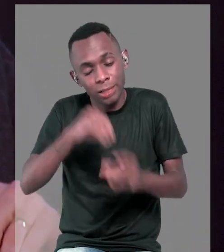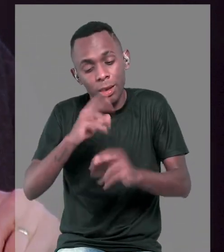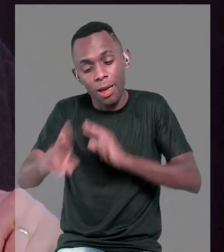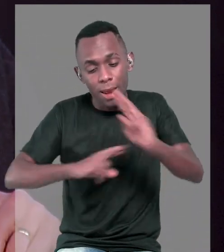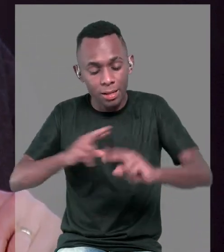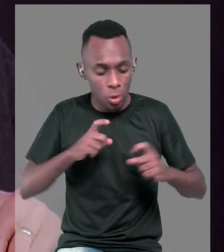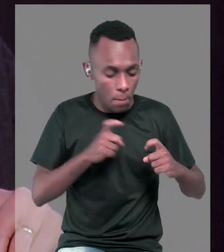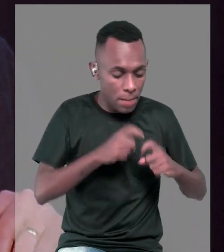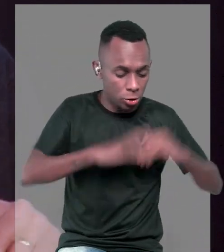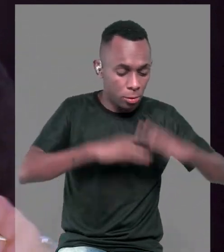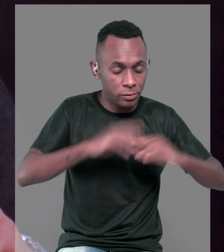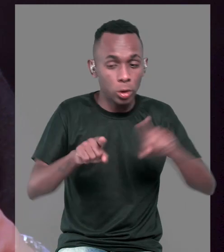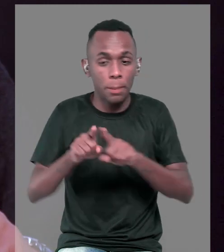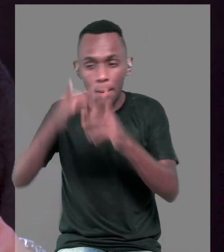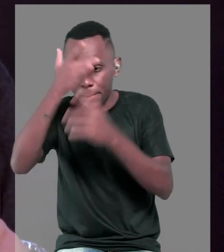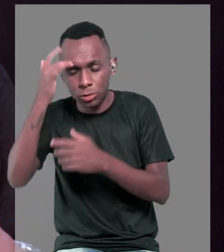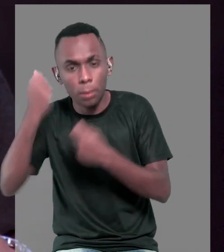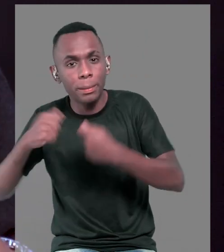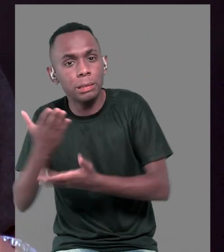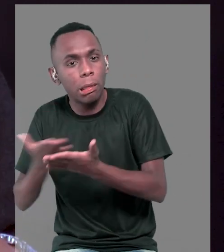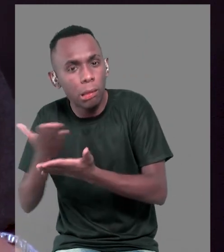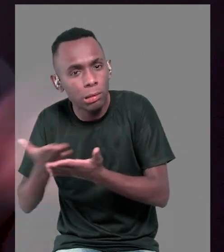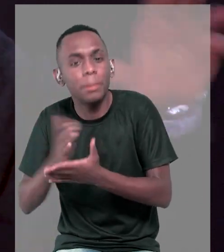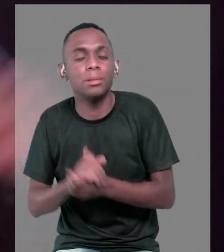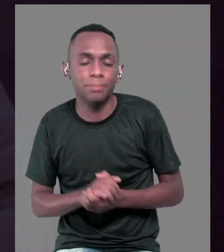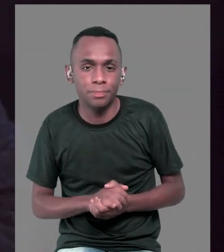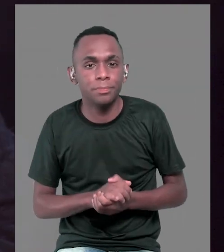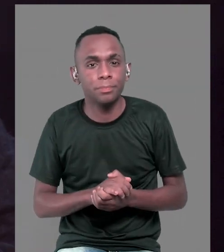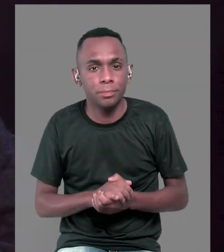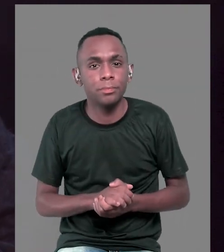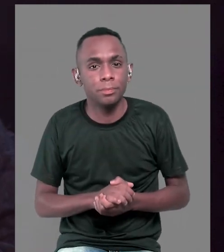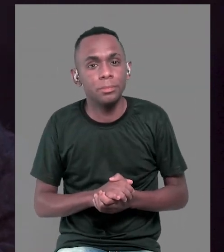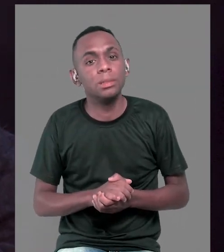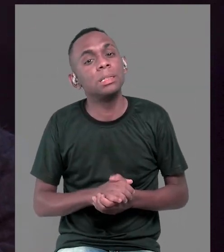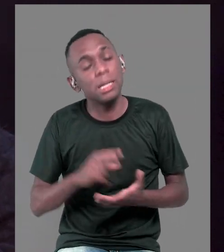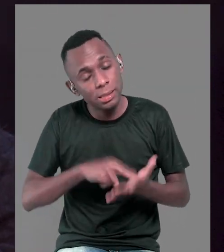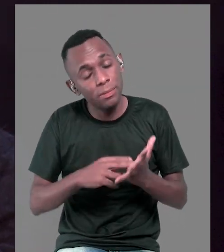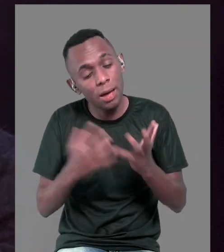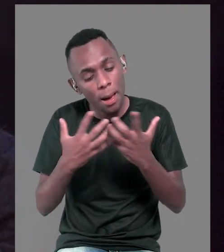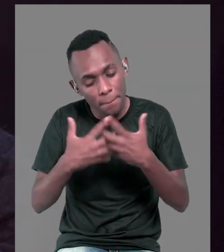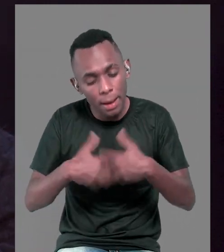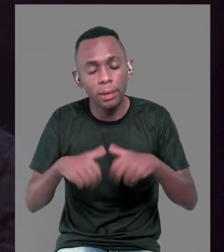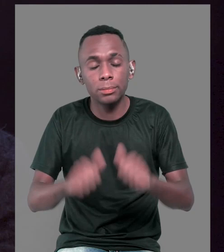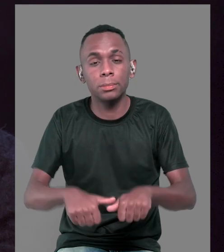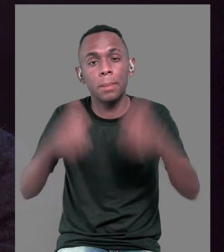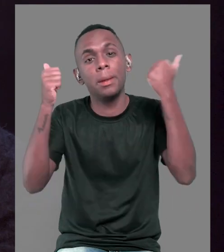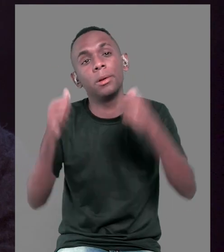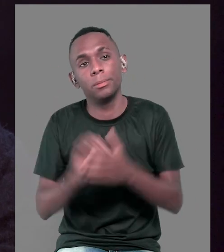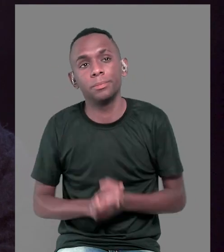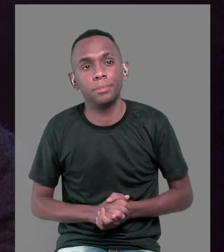e paciente. A técnica entrou aí. E aí as máquinas se saem bem.